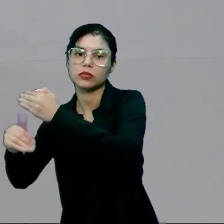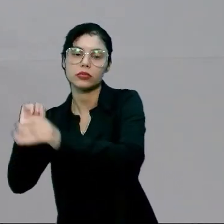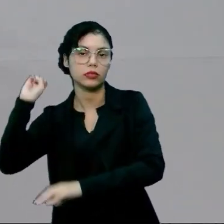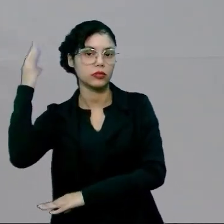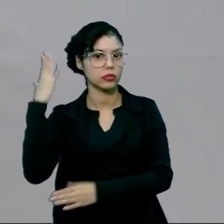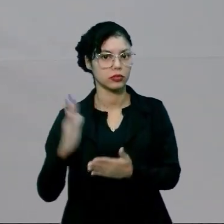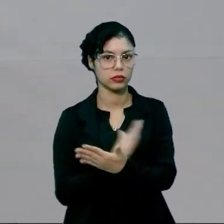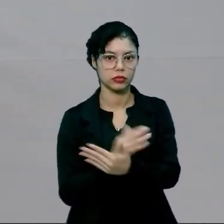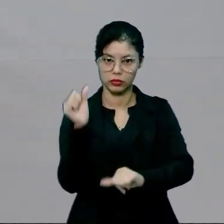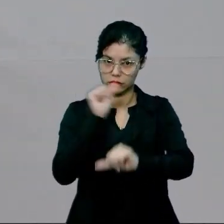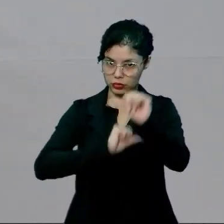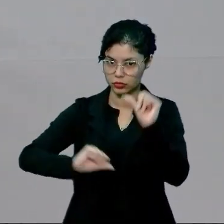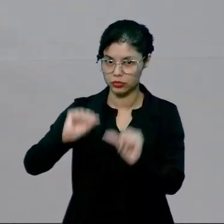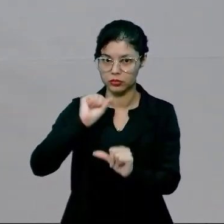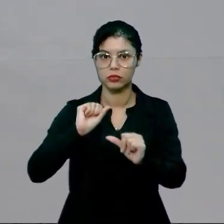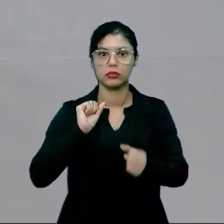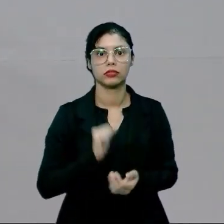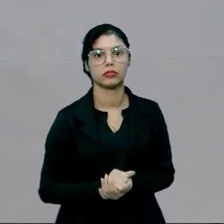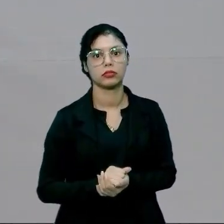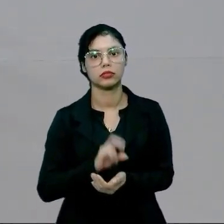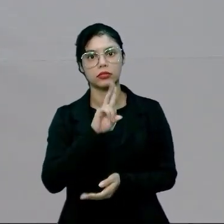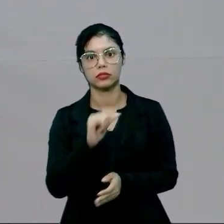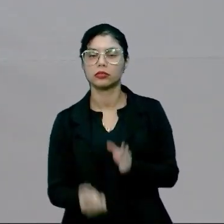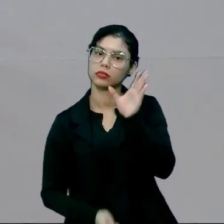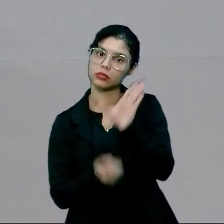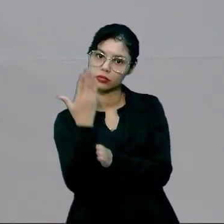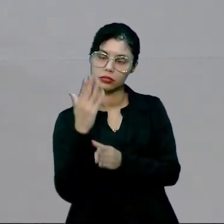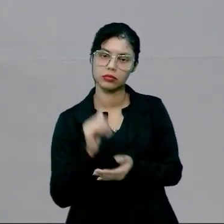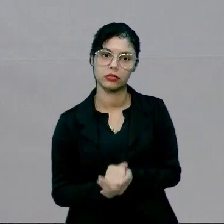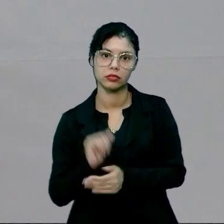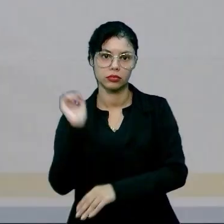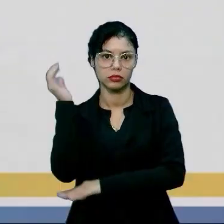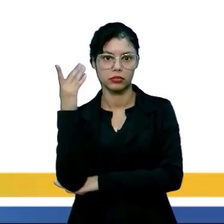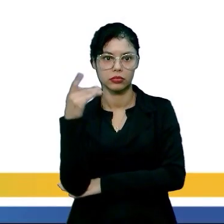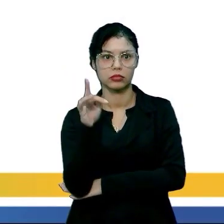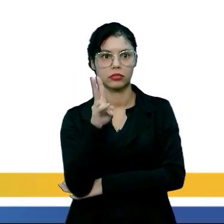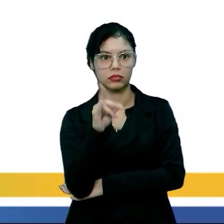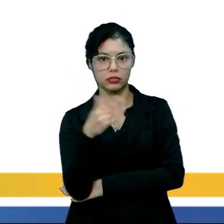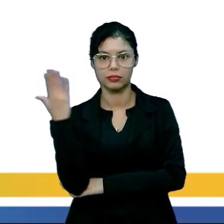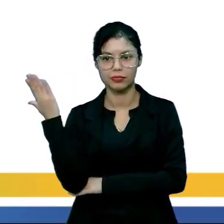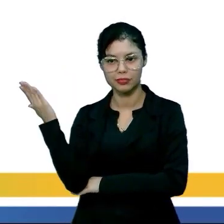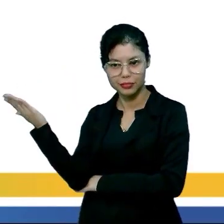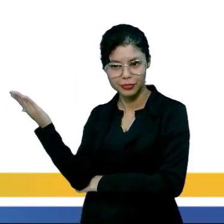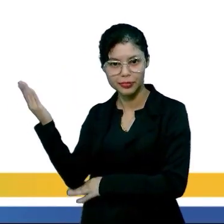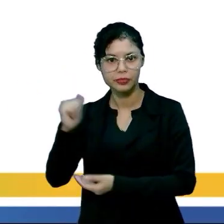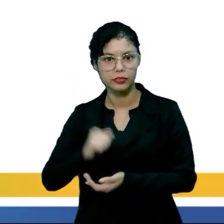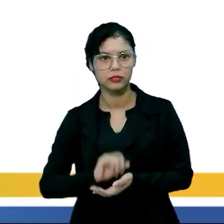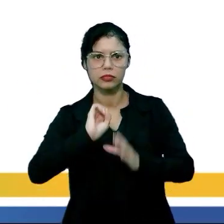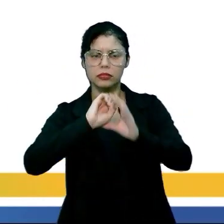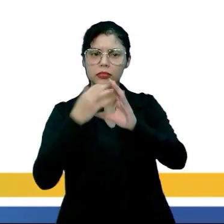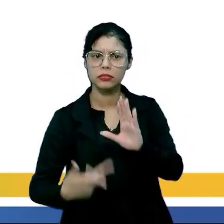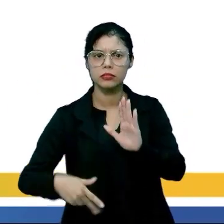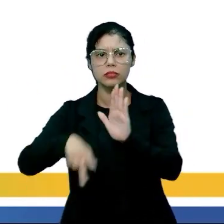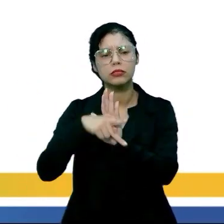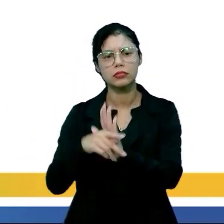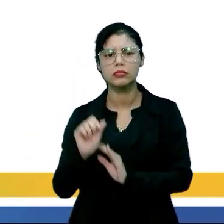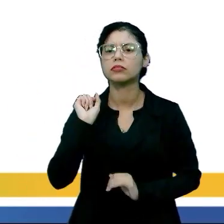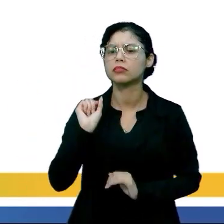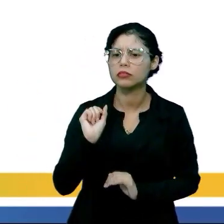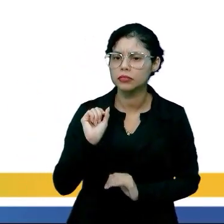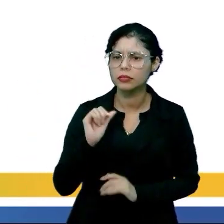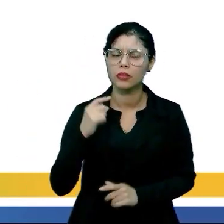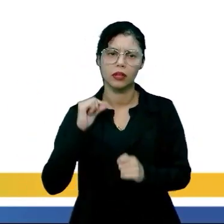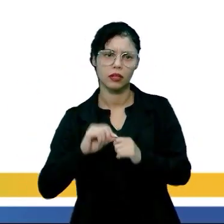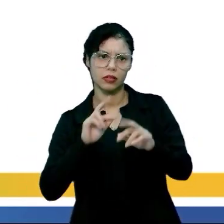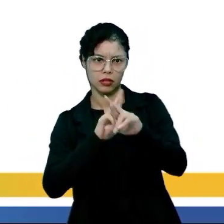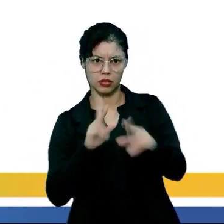acontece alguma modificação, ele dá o surgimento à planta Bryophytes. Olha aí, ó. E que característica seria essa que